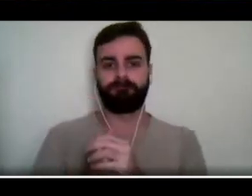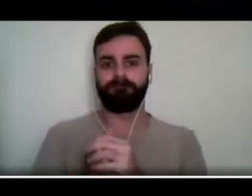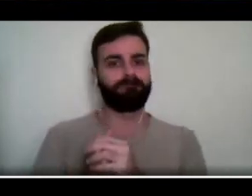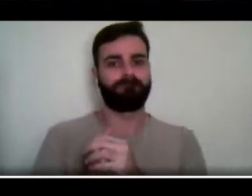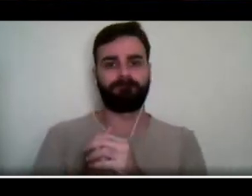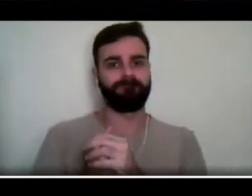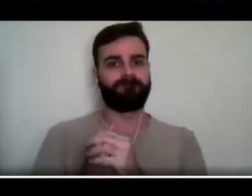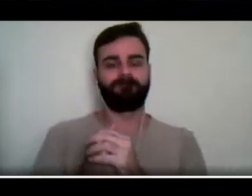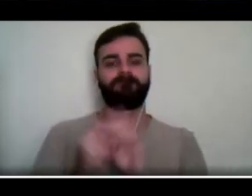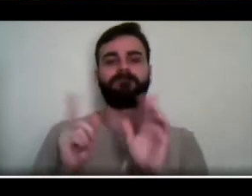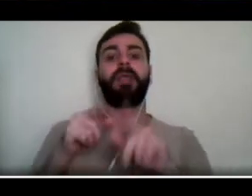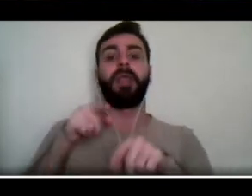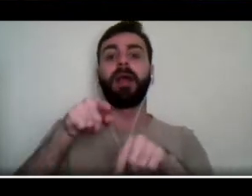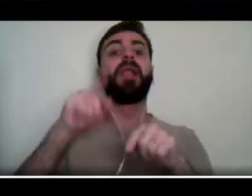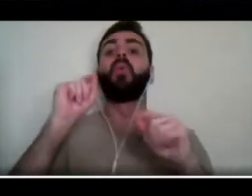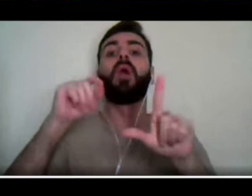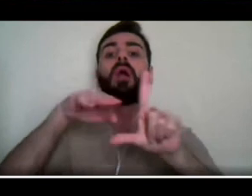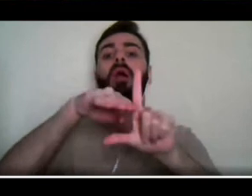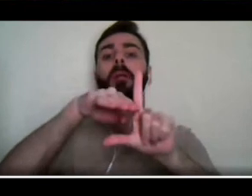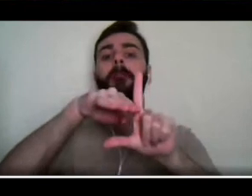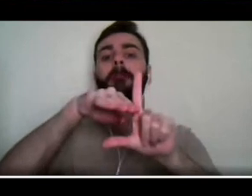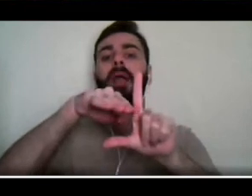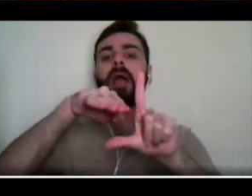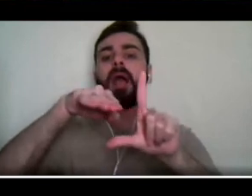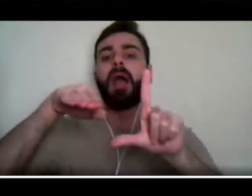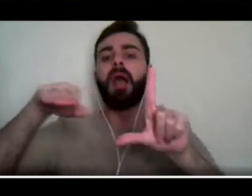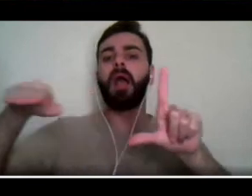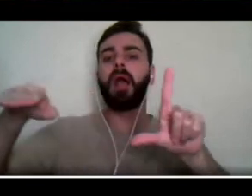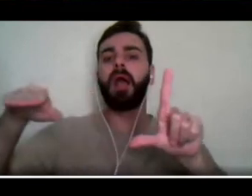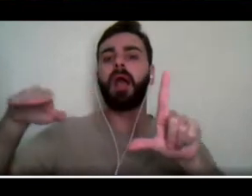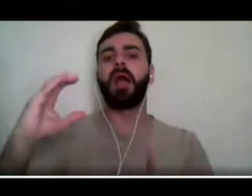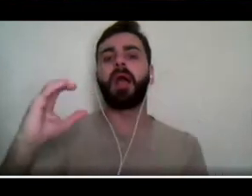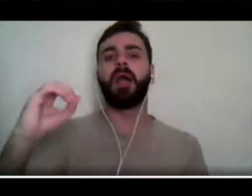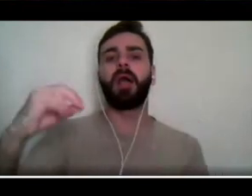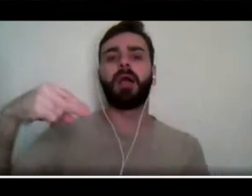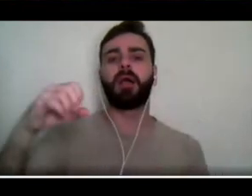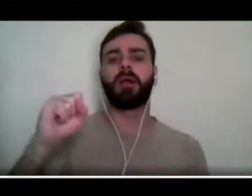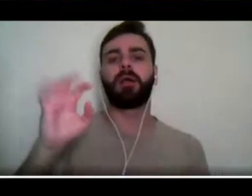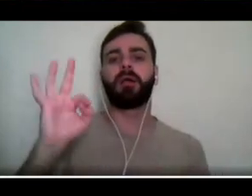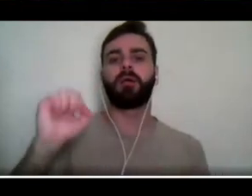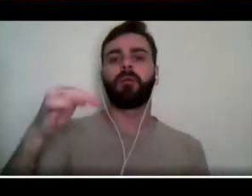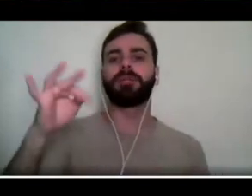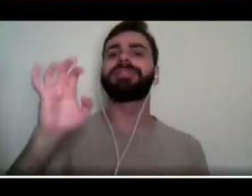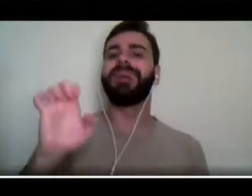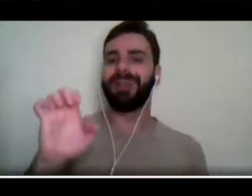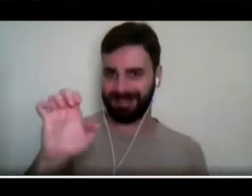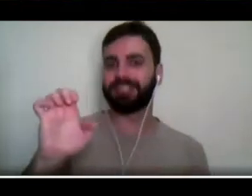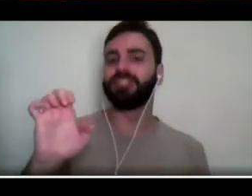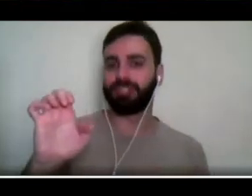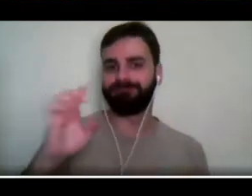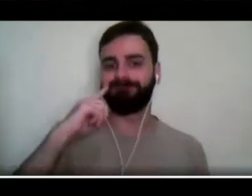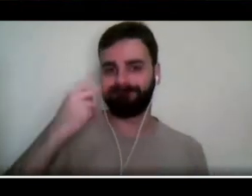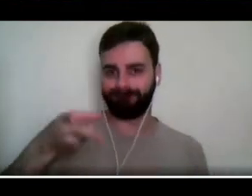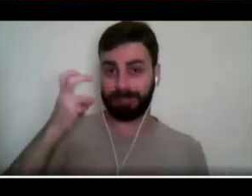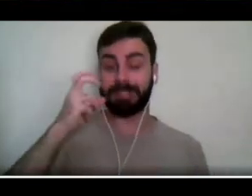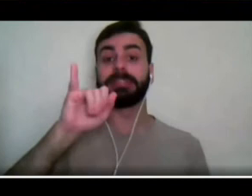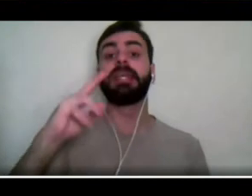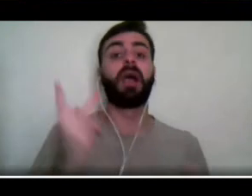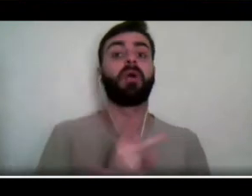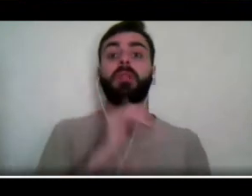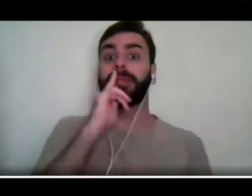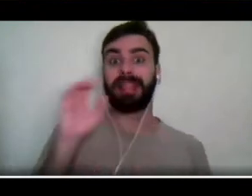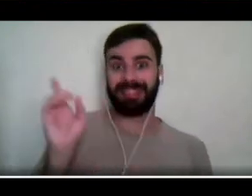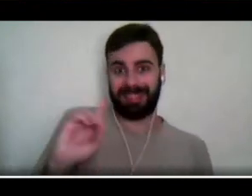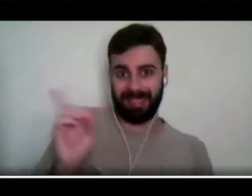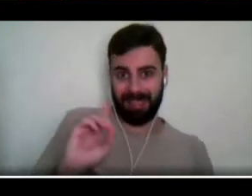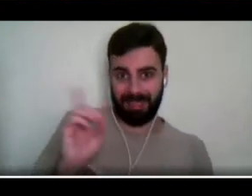aqui. Observe que se eu derivar o x em função do tempo, eu derivo uma reta, eu tenho uma constante. Então,